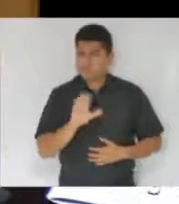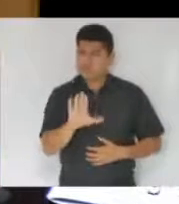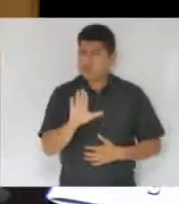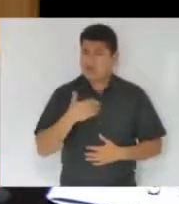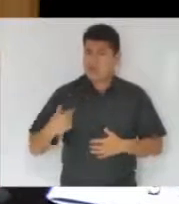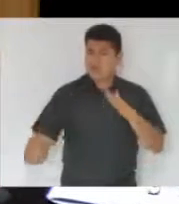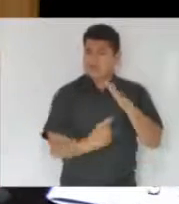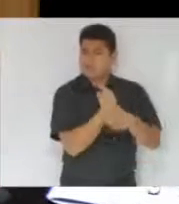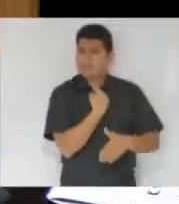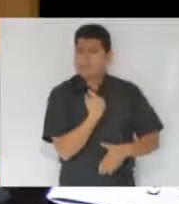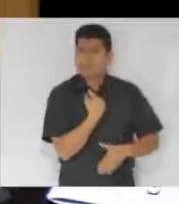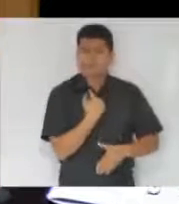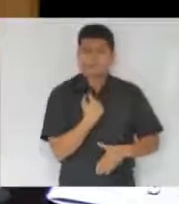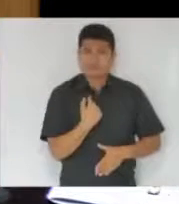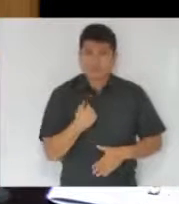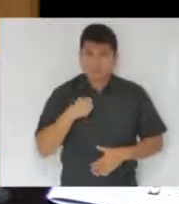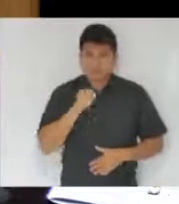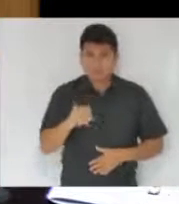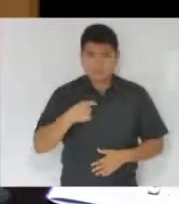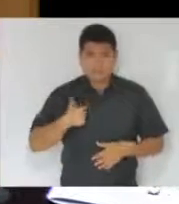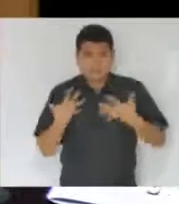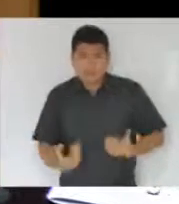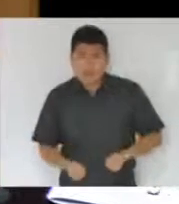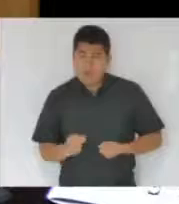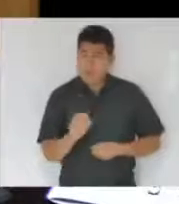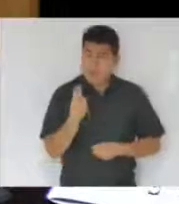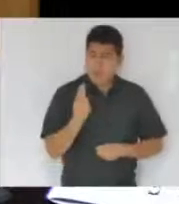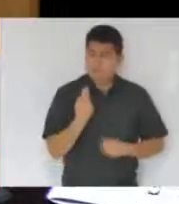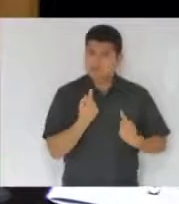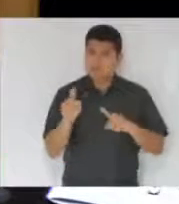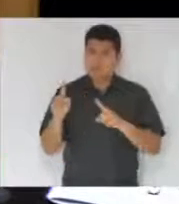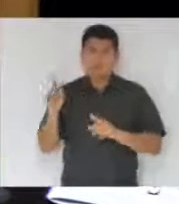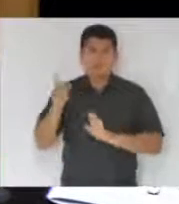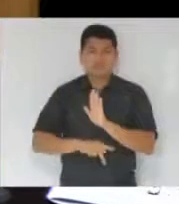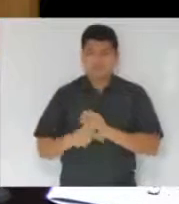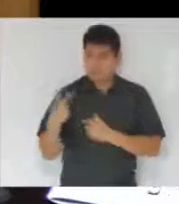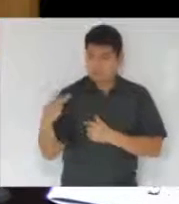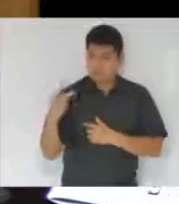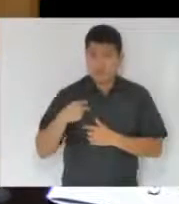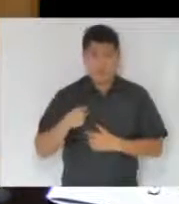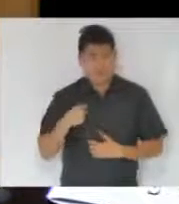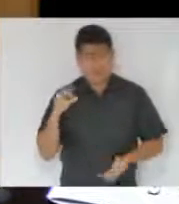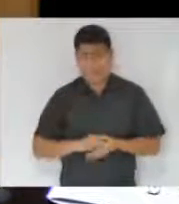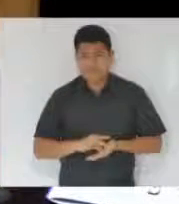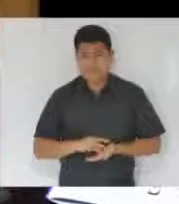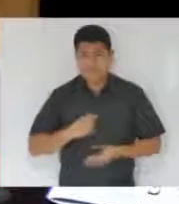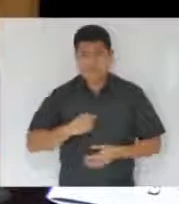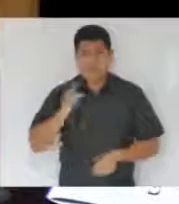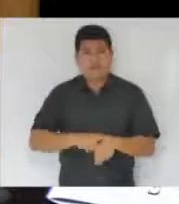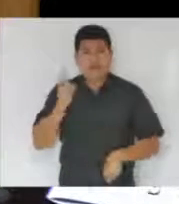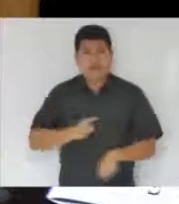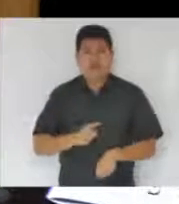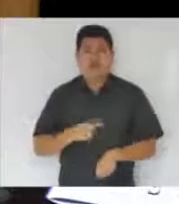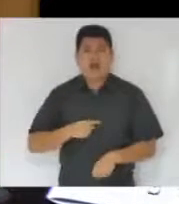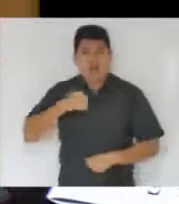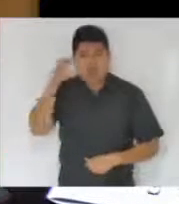questionou se eu era a favor ou era contra o seu projeto. É claro que imediatamente nós ratificamos